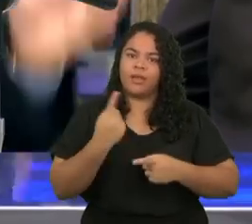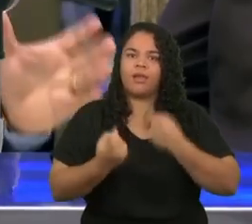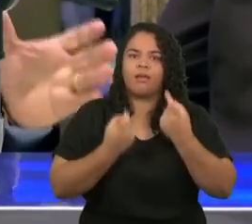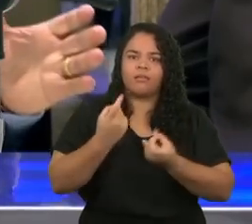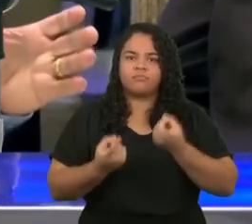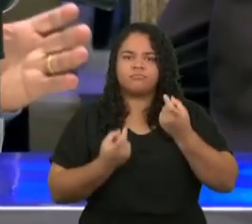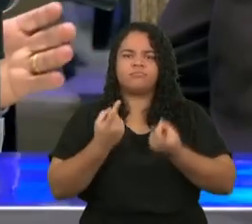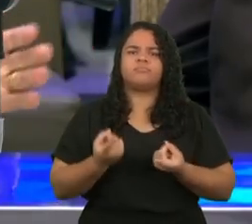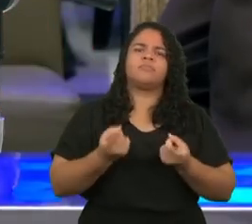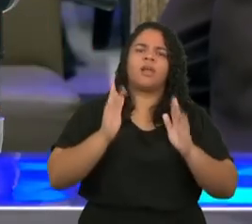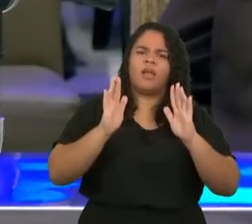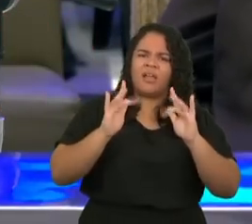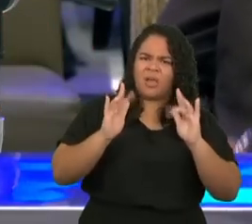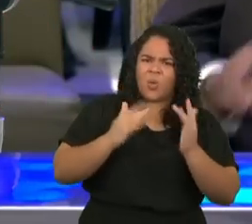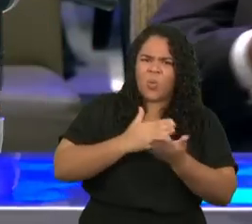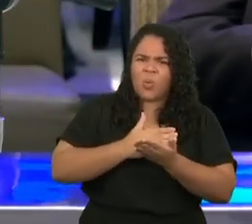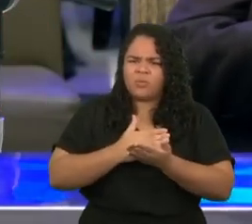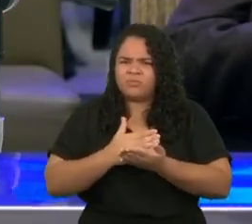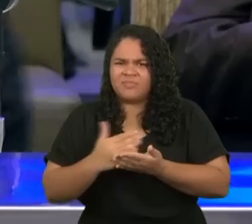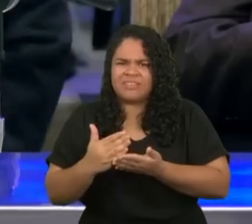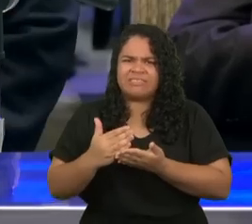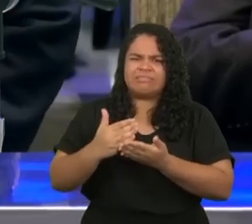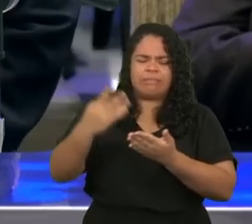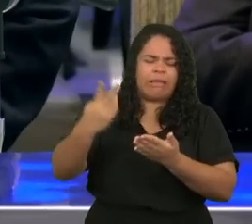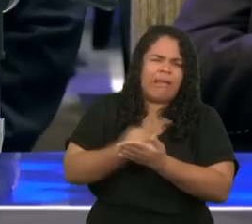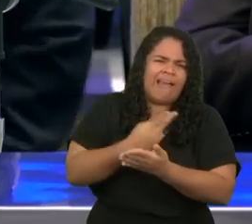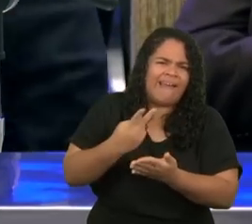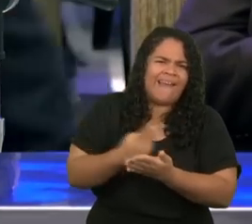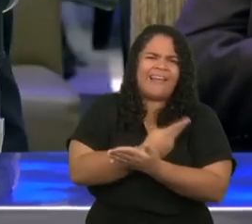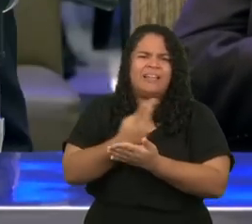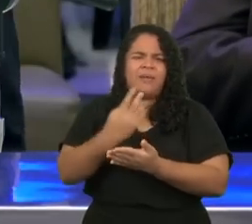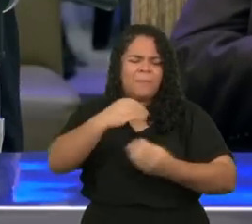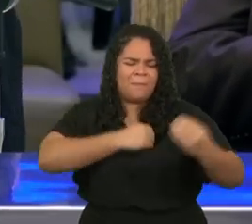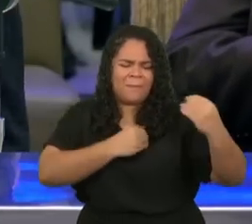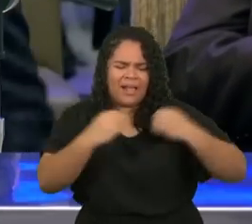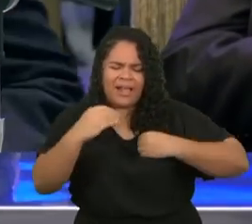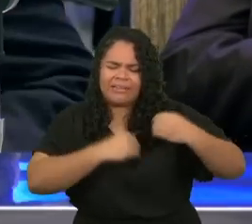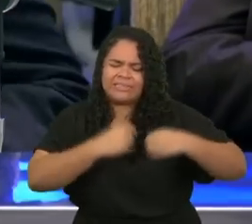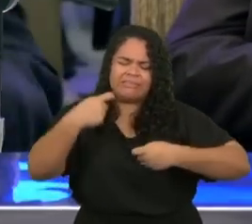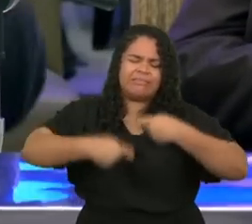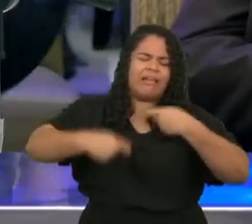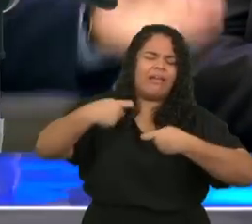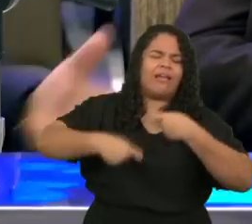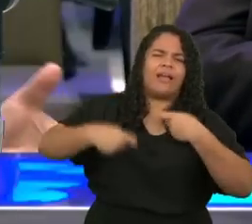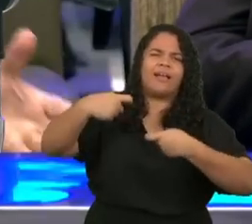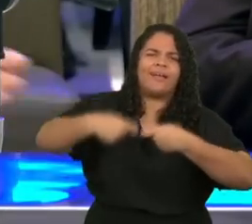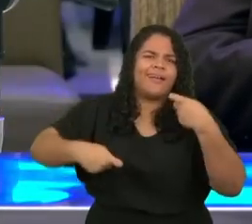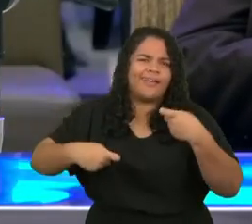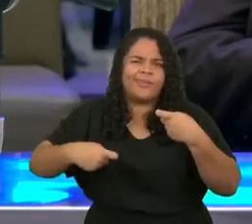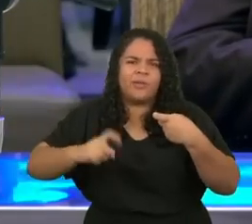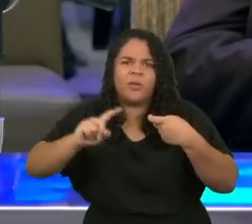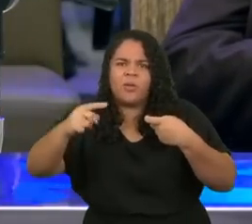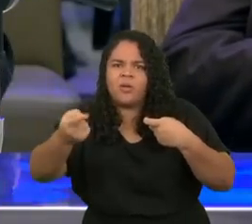gozo do pecado Como diz lá em Hebreus que Moisés viu que o gosto do pecado era Passageiro não é logo que passa